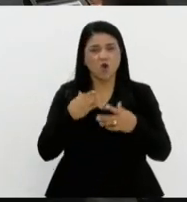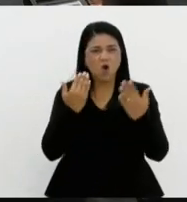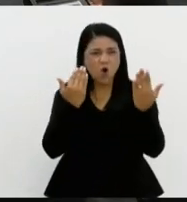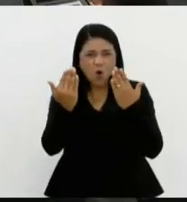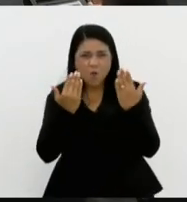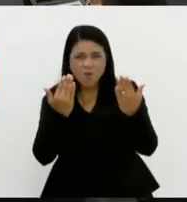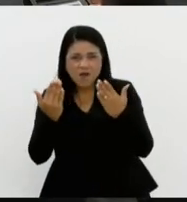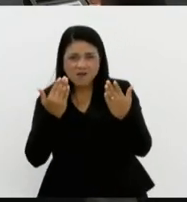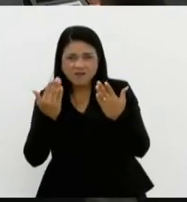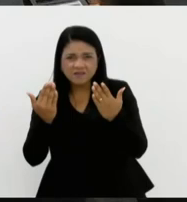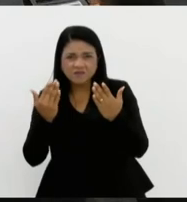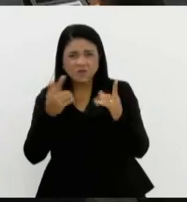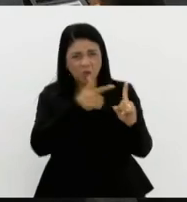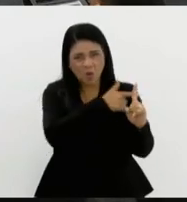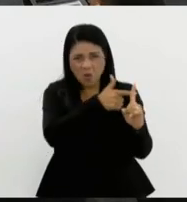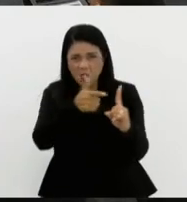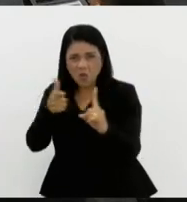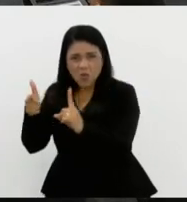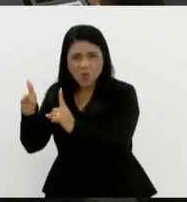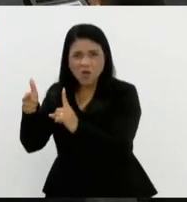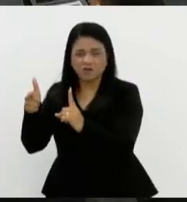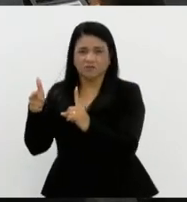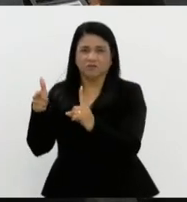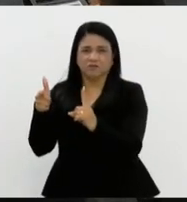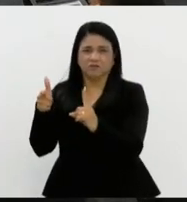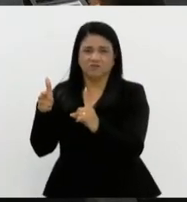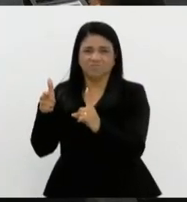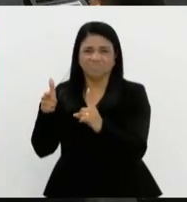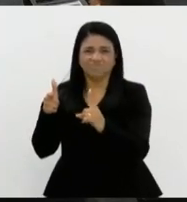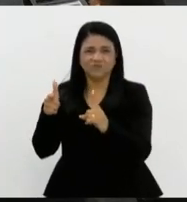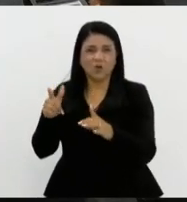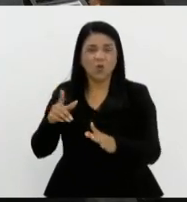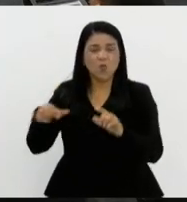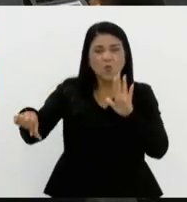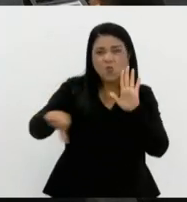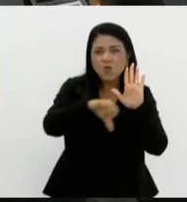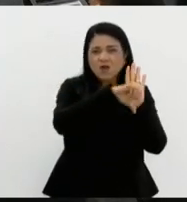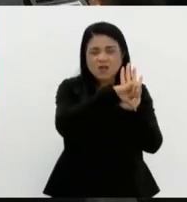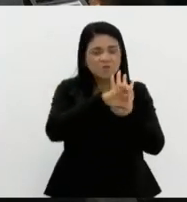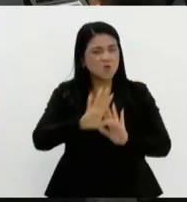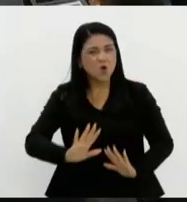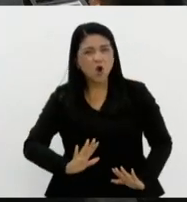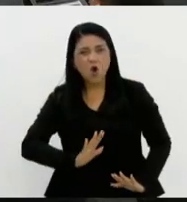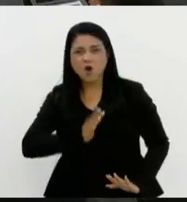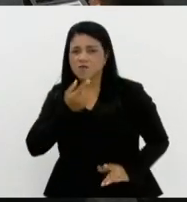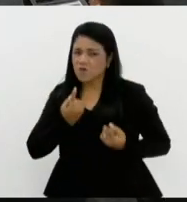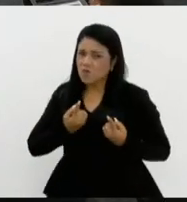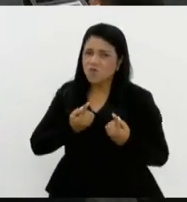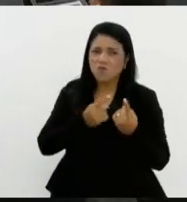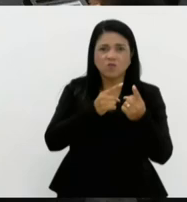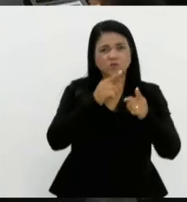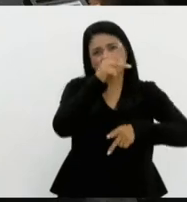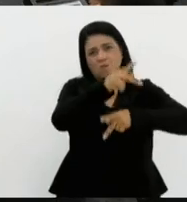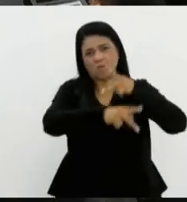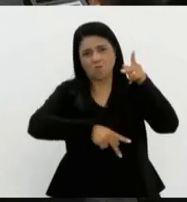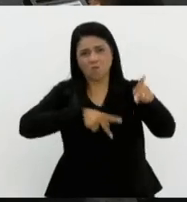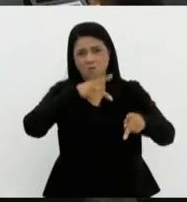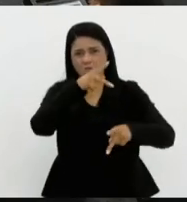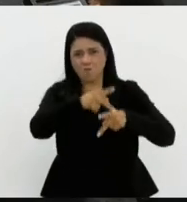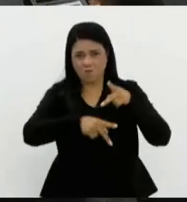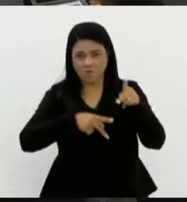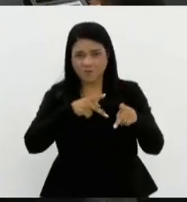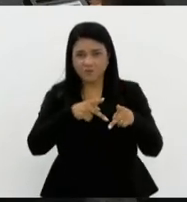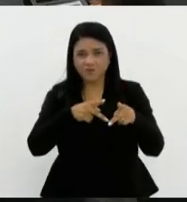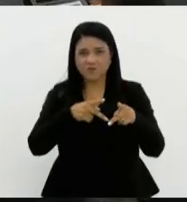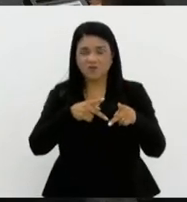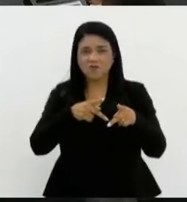é um crime odioso, nojento e asqueroso contra uma nação inteira. E